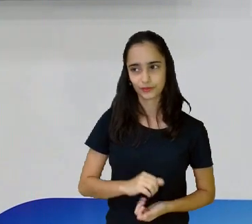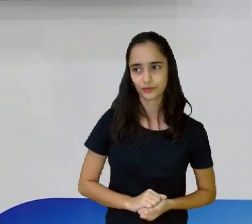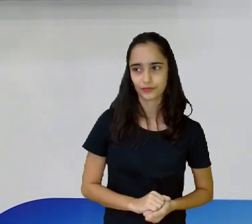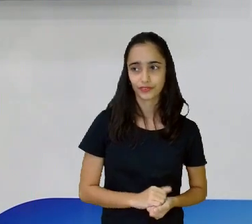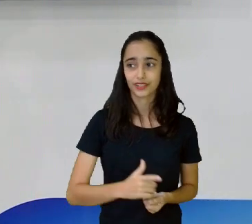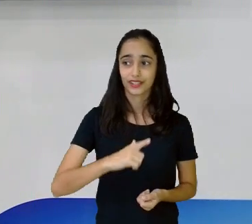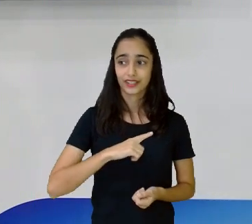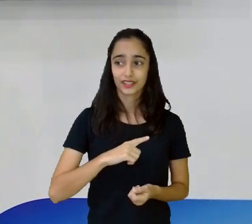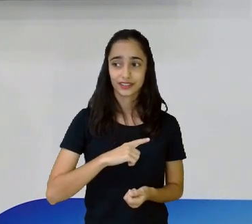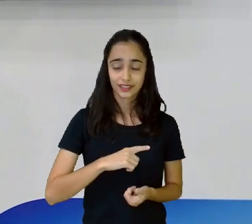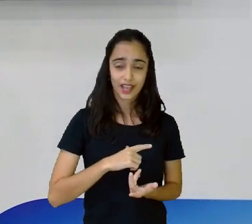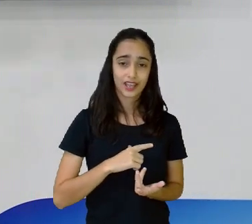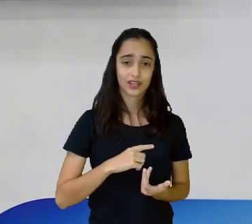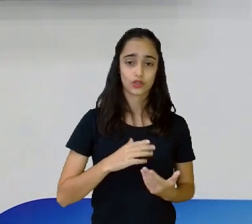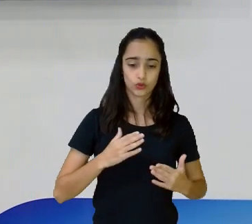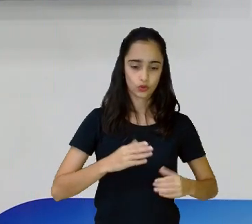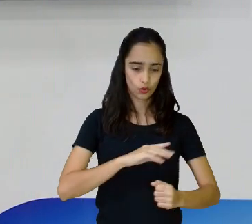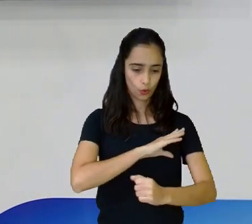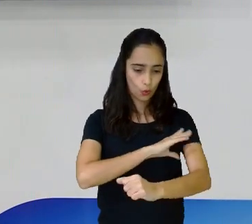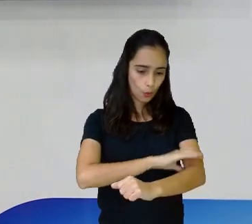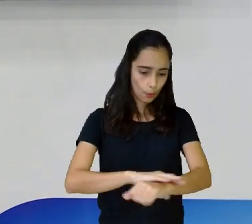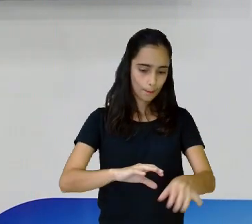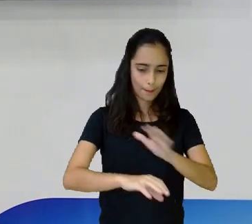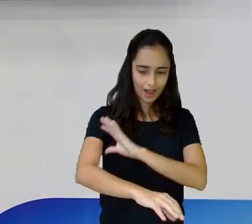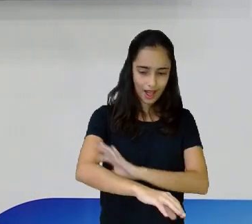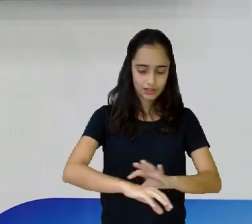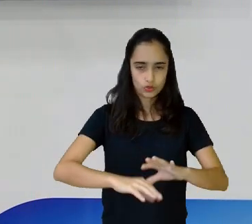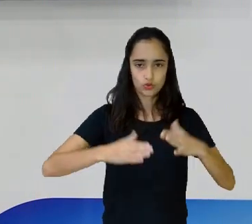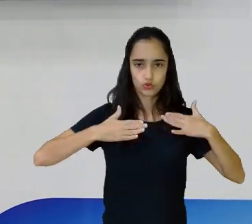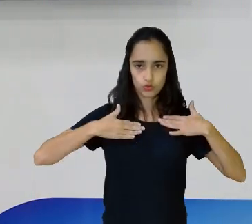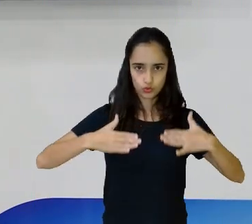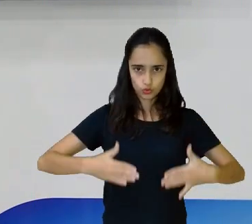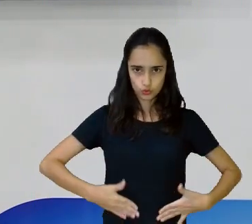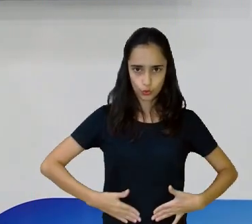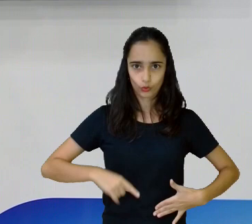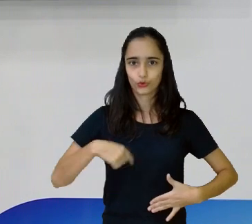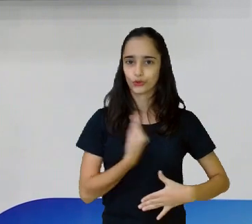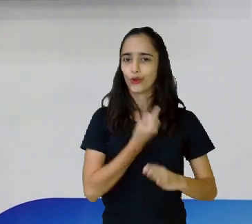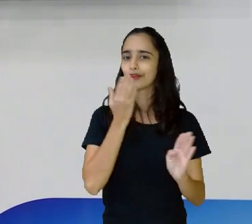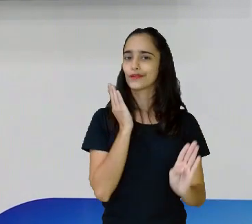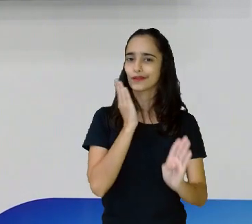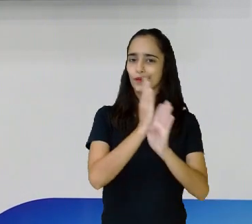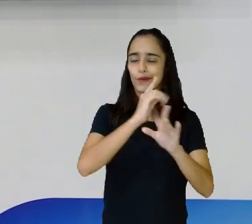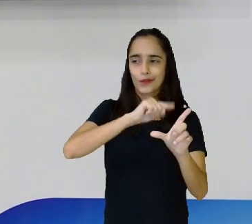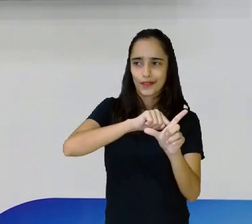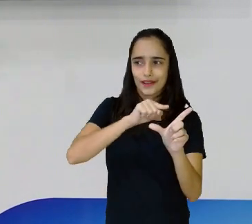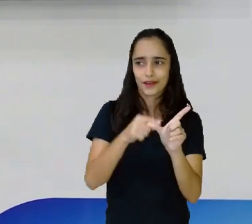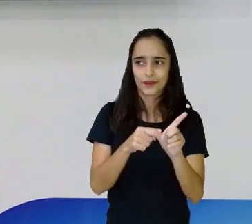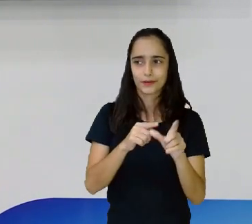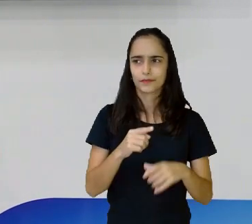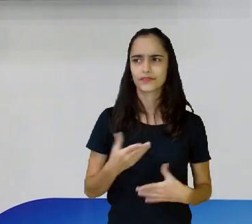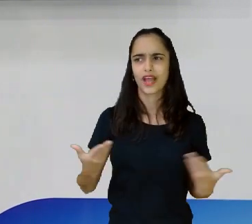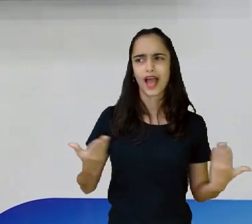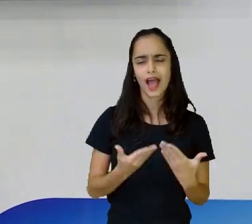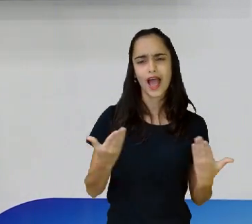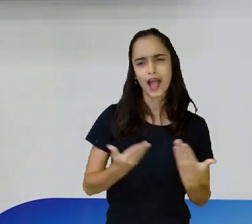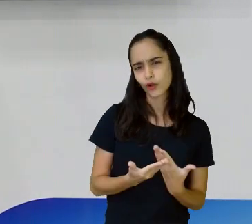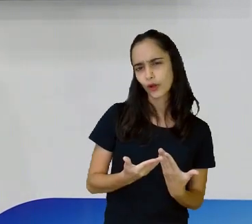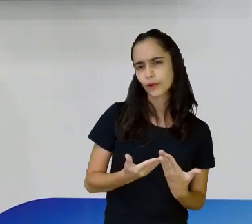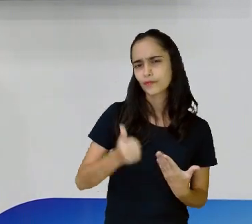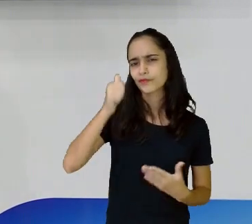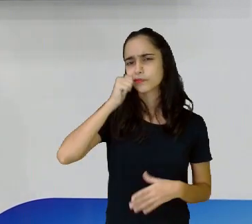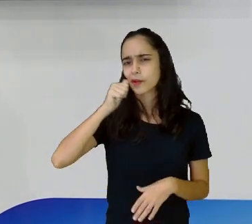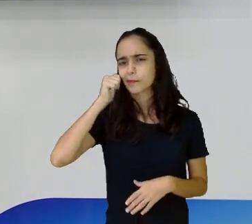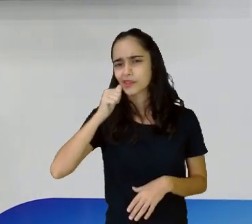o tronco e o braço, a gente consegue encontrar um ângulo reto. E aqui da menininha, o braço não